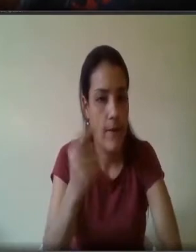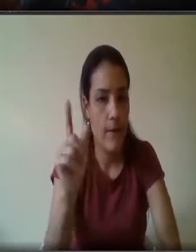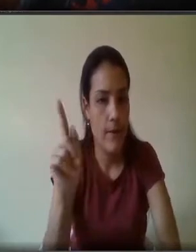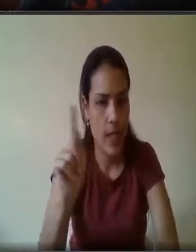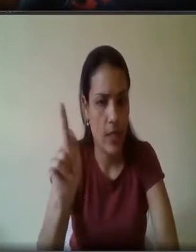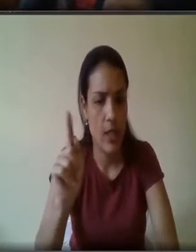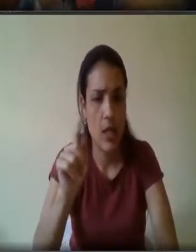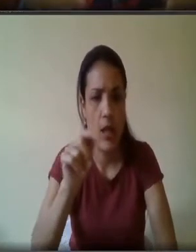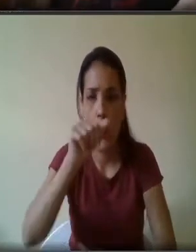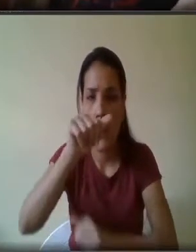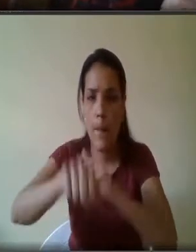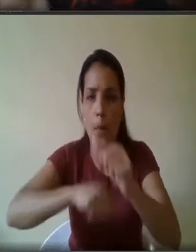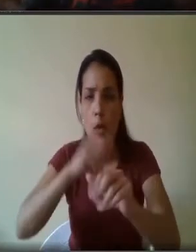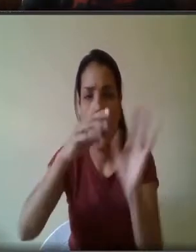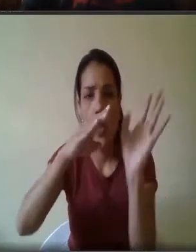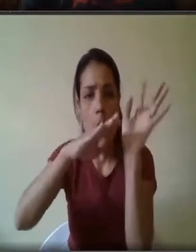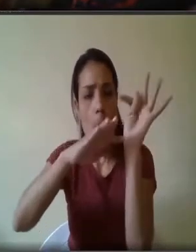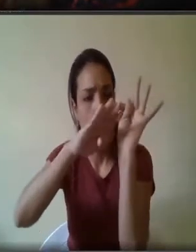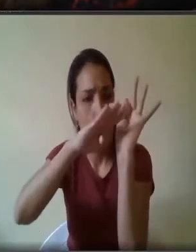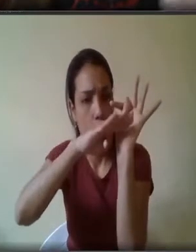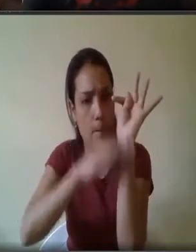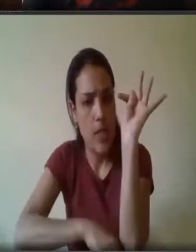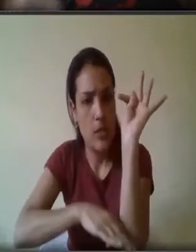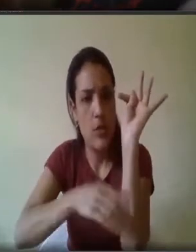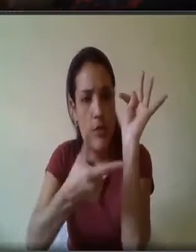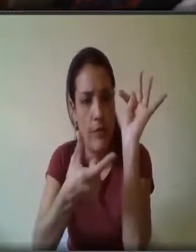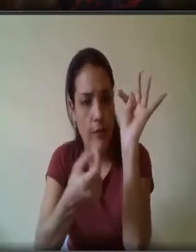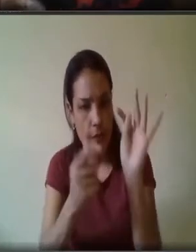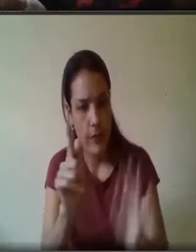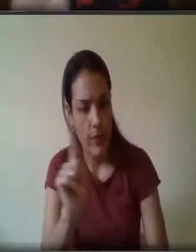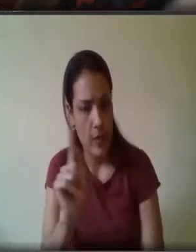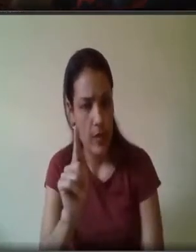horas. Agora imagina essa mudança